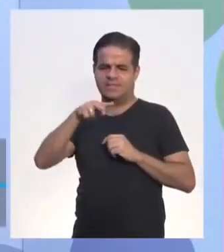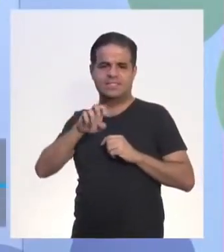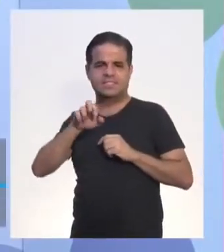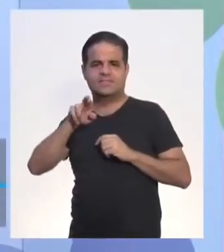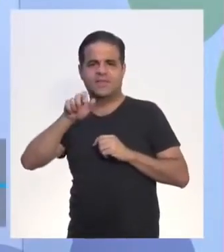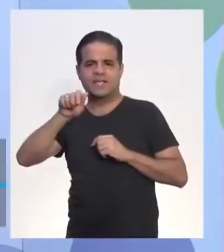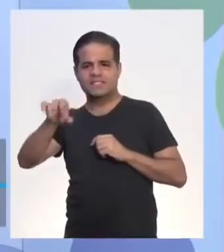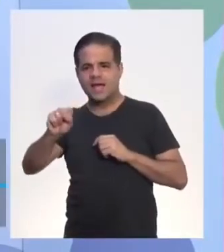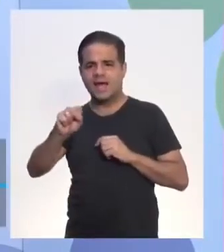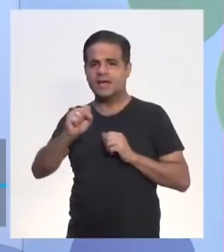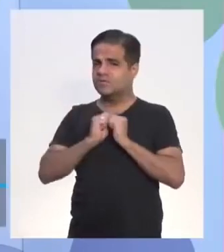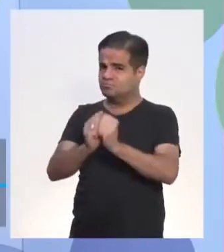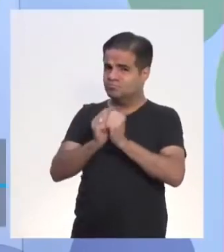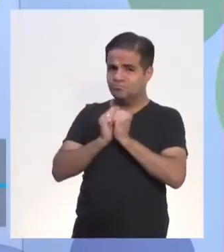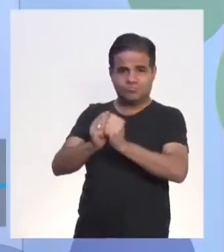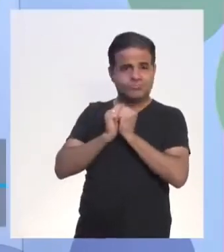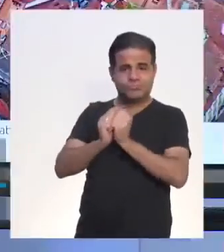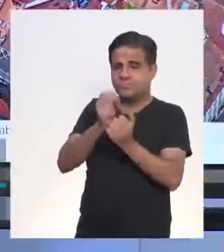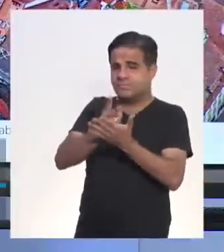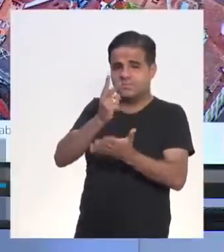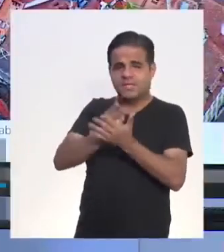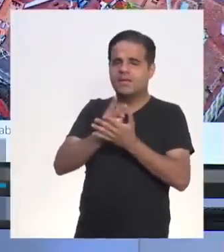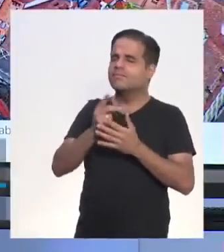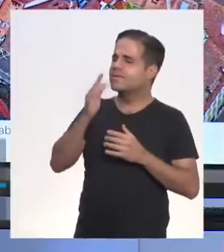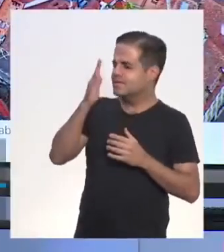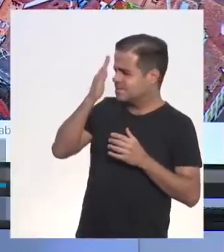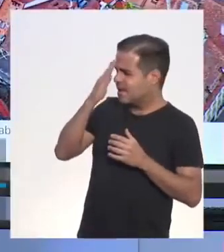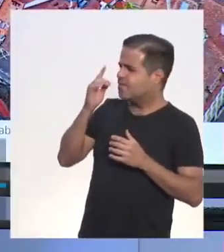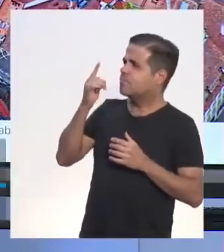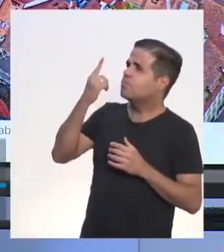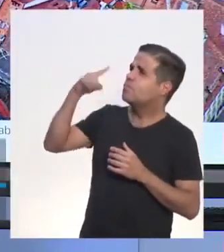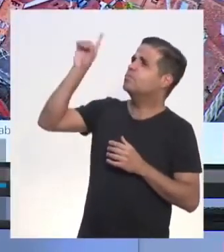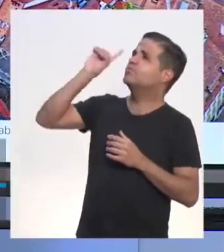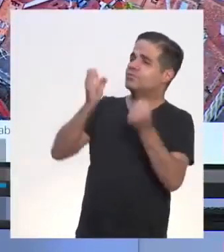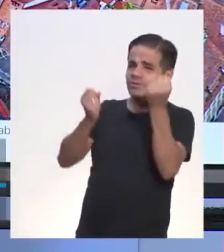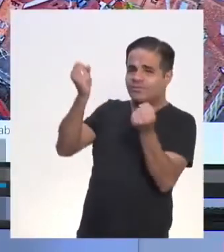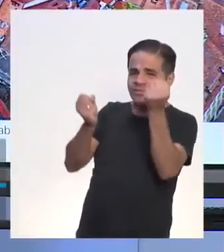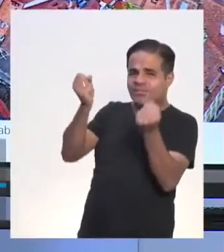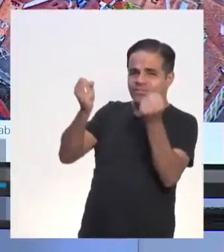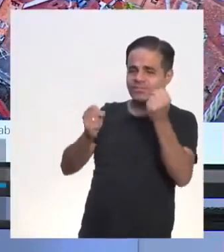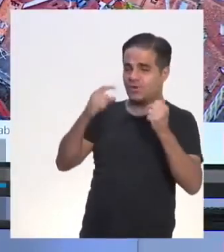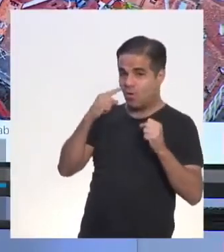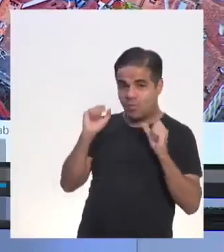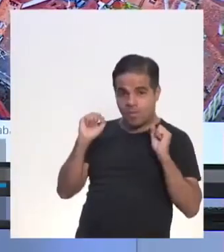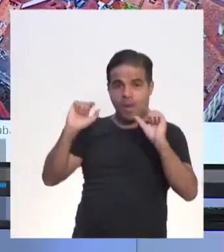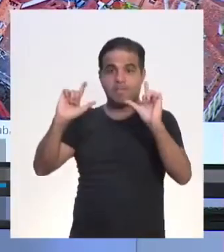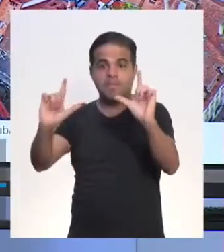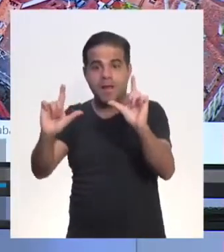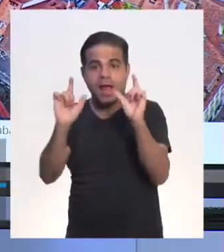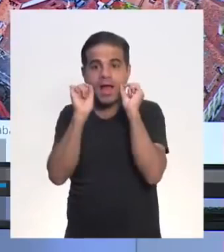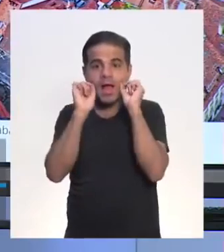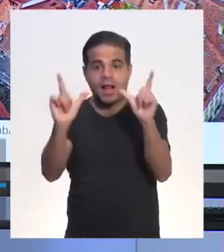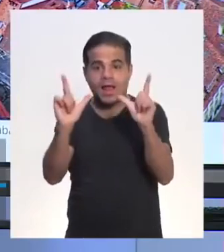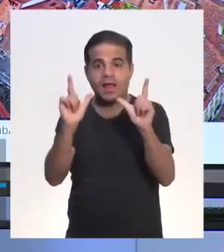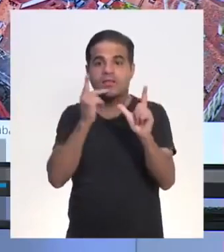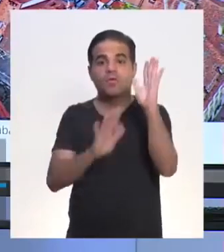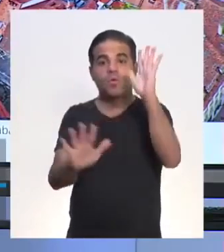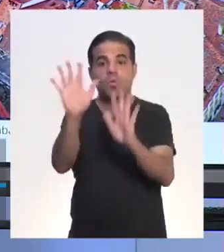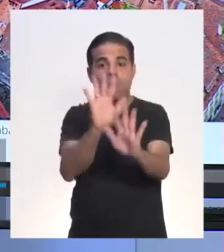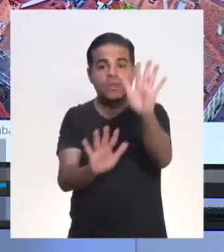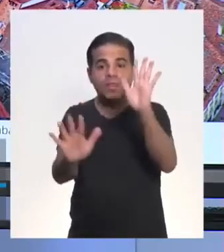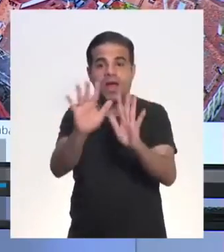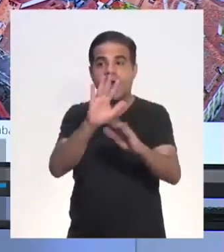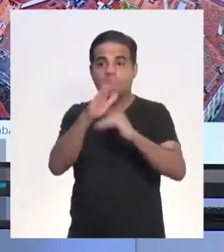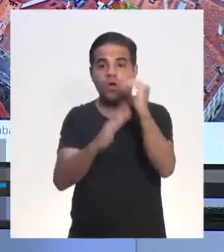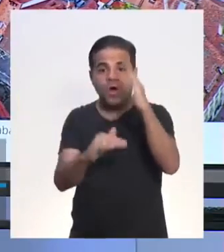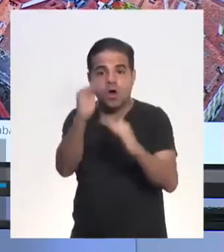momento ali junto com a gente. Você né? sabe que eu estava dirigindo outro dia e vi uma placa, né, de alerta assim, ó, cuidado, obras